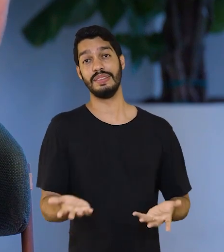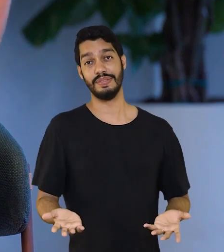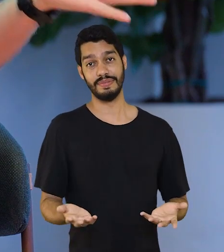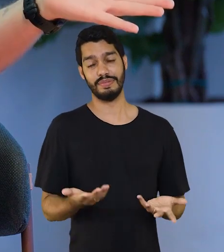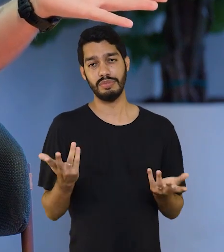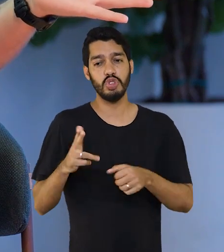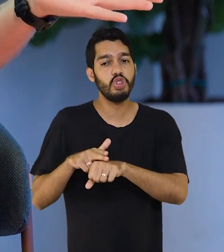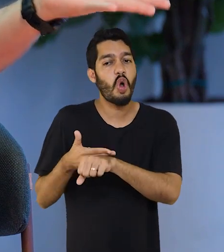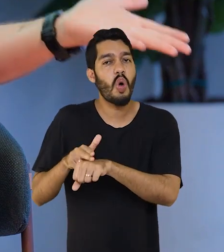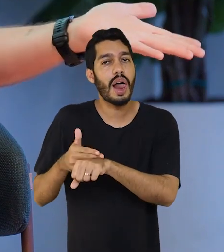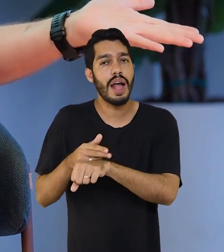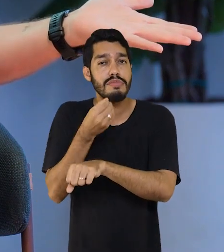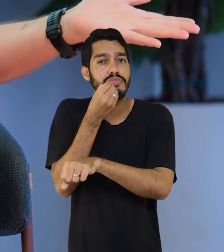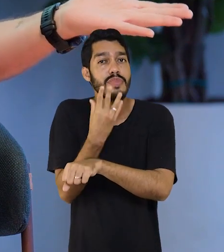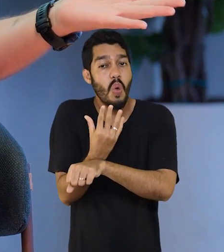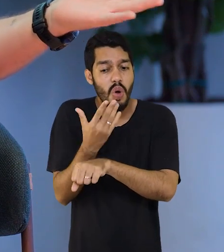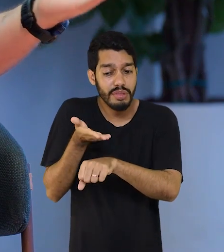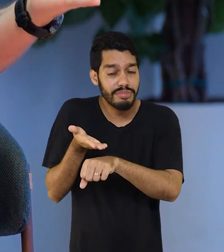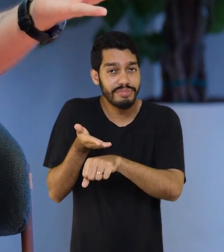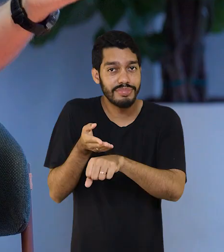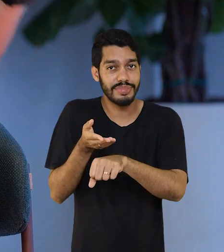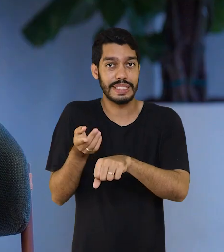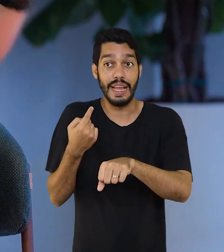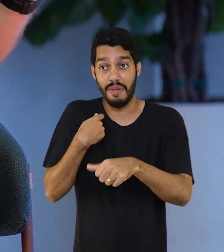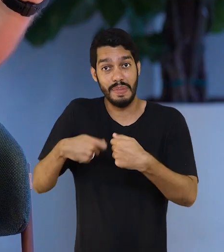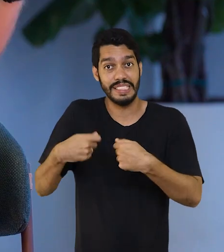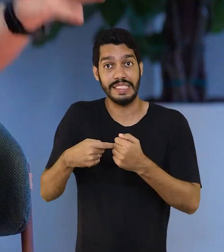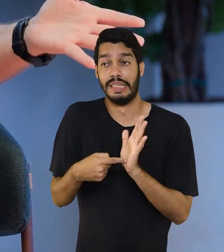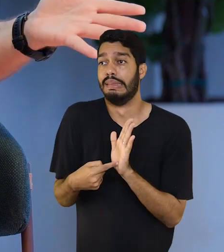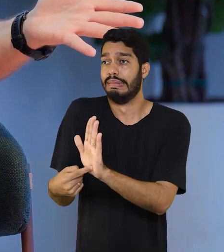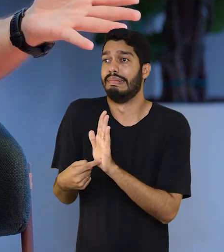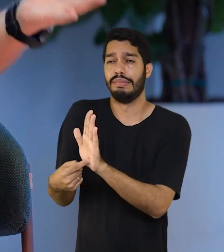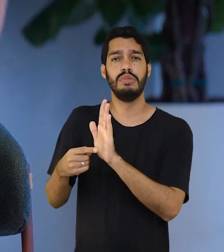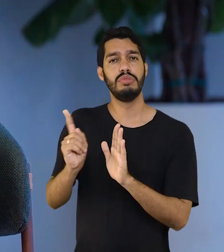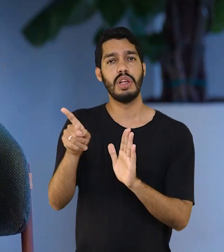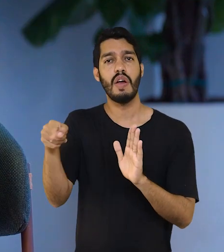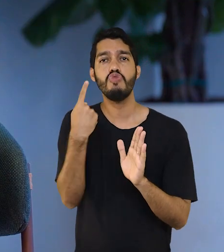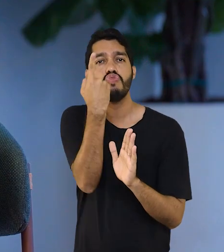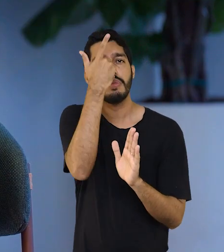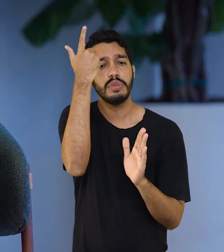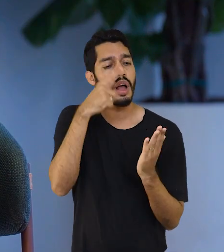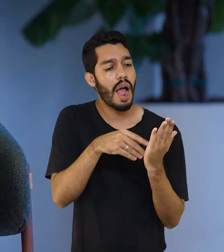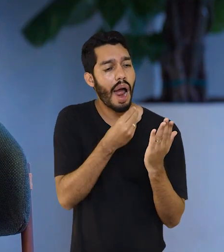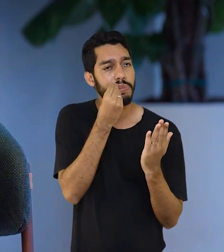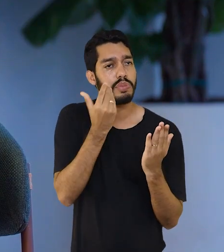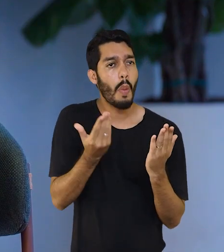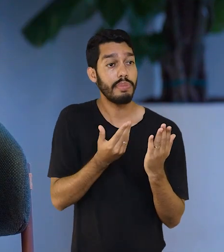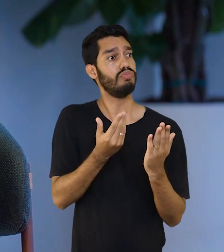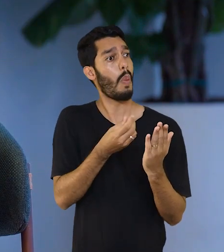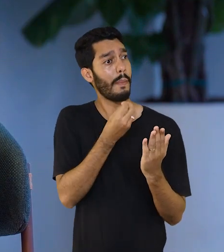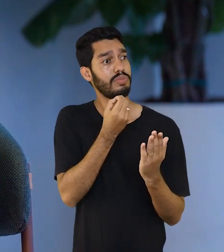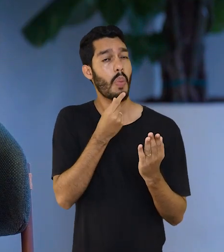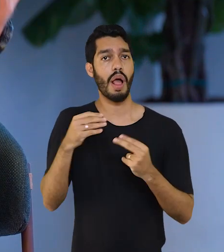E é isso, um chocolate muito bom vende bem, certo? Um pipoqueiro que faz uma pipoca de excelência vai vender bem. Então, acho que fica um pouco essa dica. Acho que ter